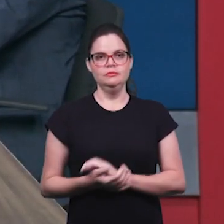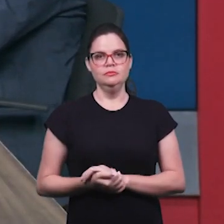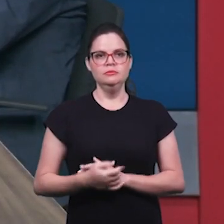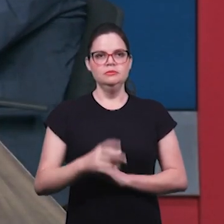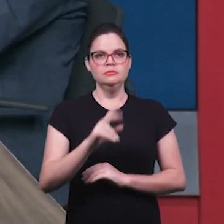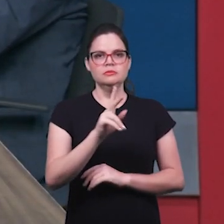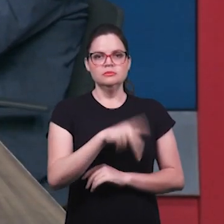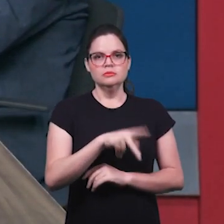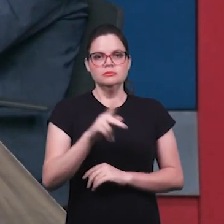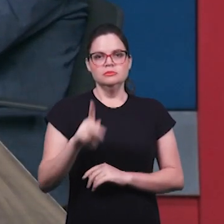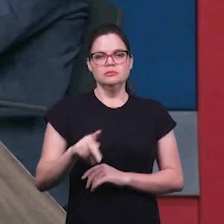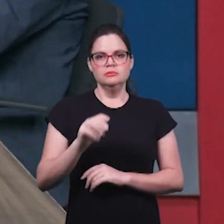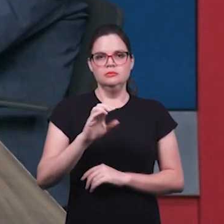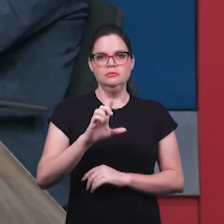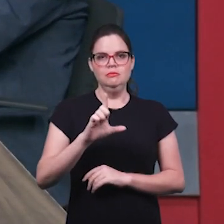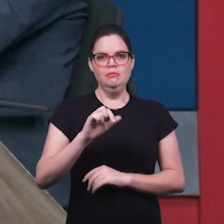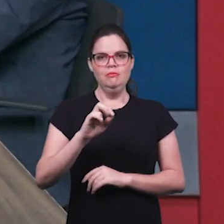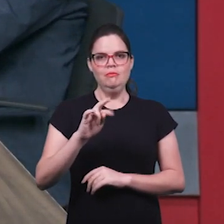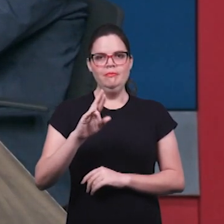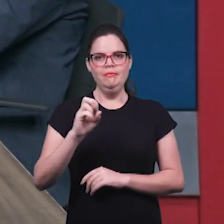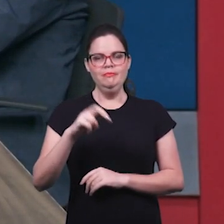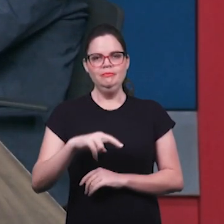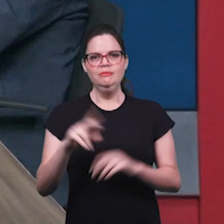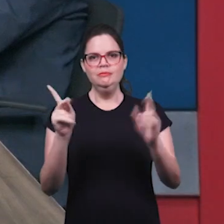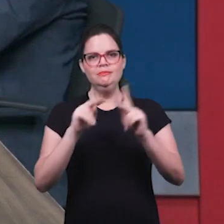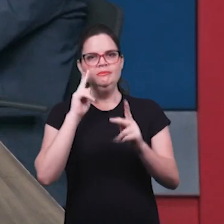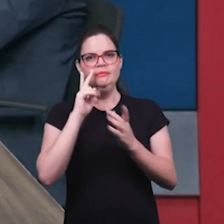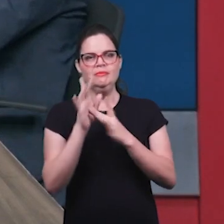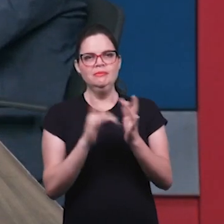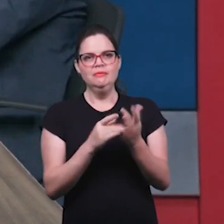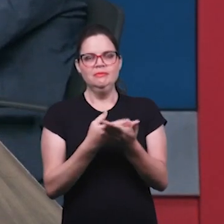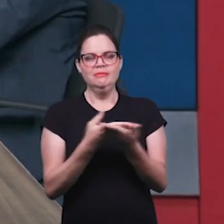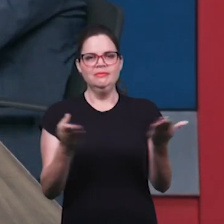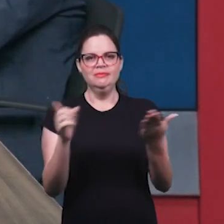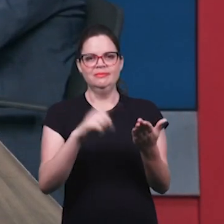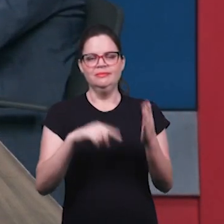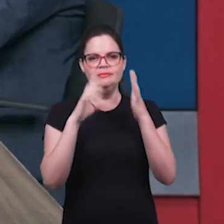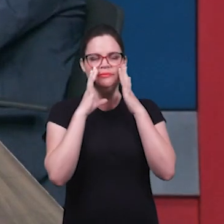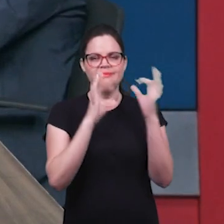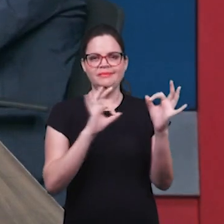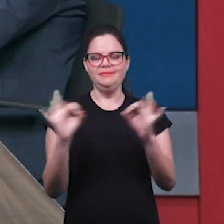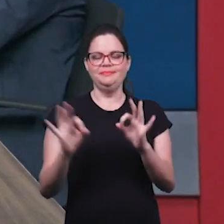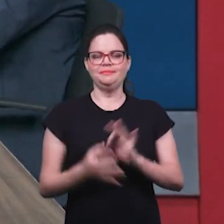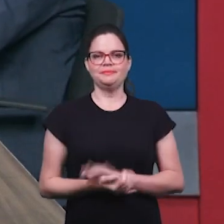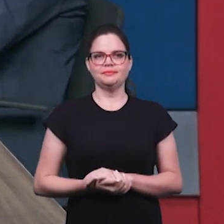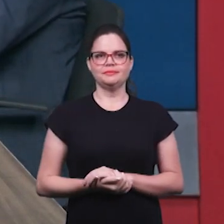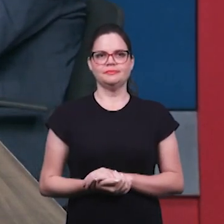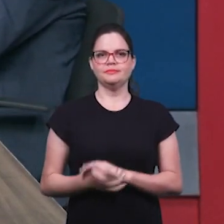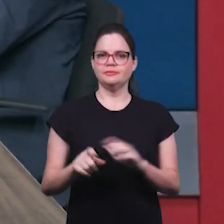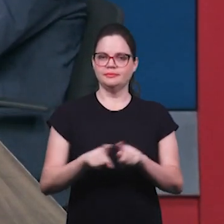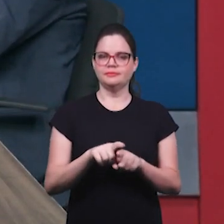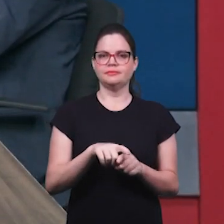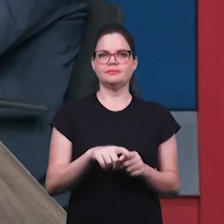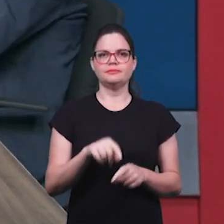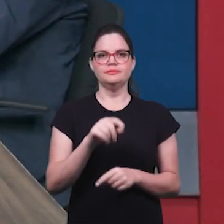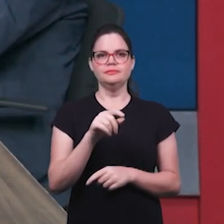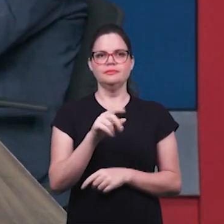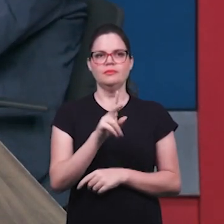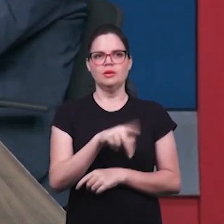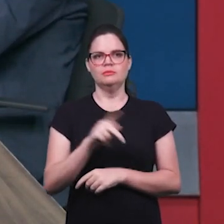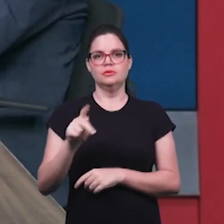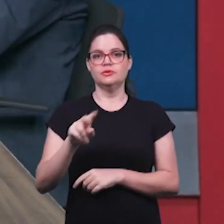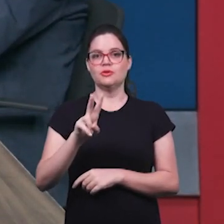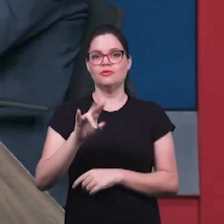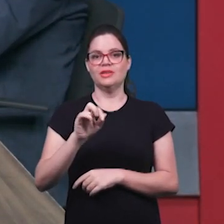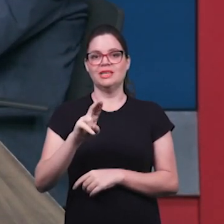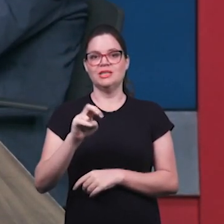conosco, o professor Cleiton Vinícius, a paz do Senhor. A paz do Senhor aqueles que assistem. Muito bem, lembrando que o professor Vinícius é físico